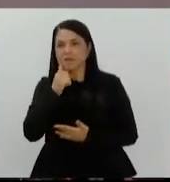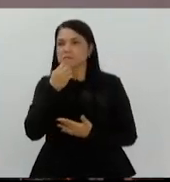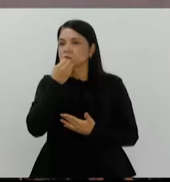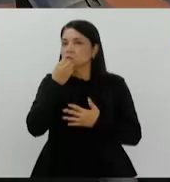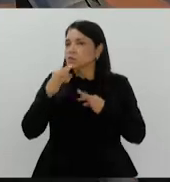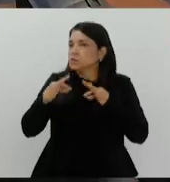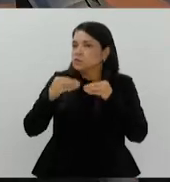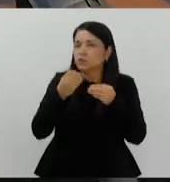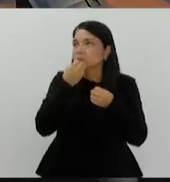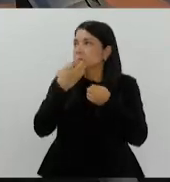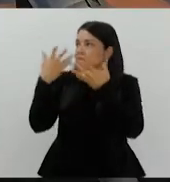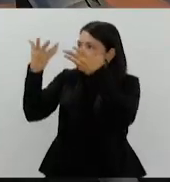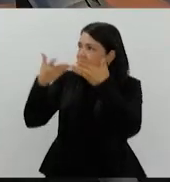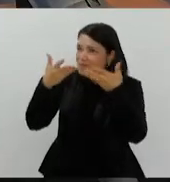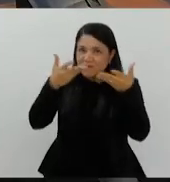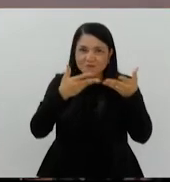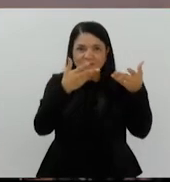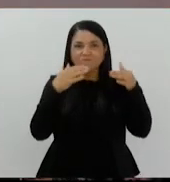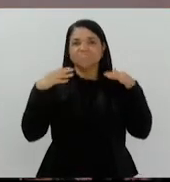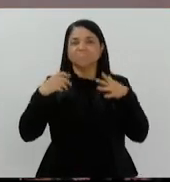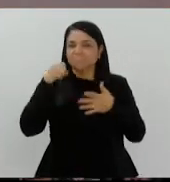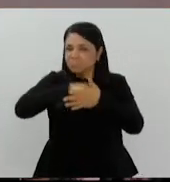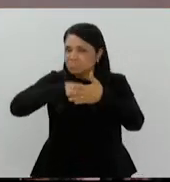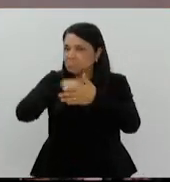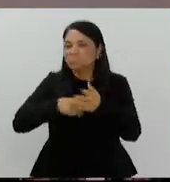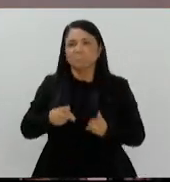muito bem-vindos. Continuemos na luta.